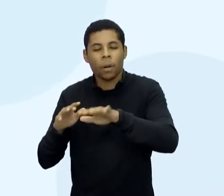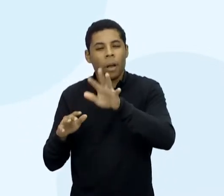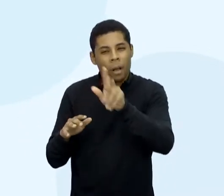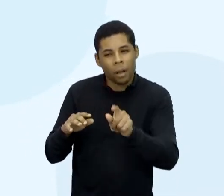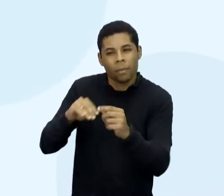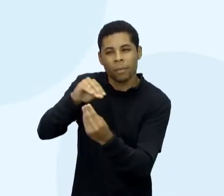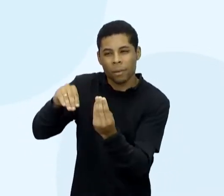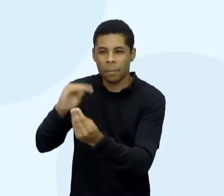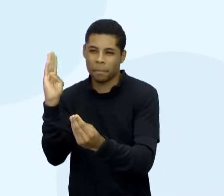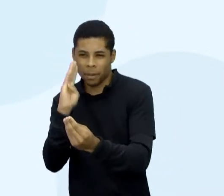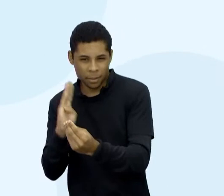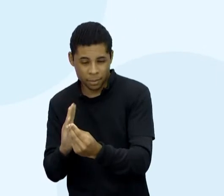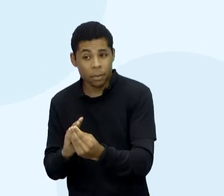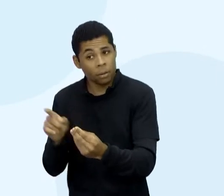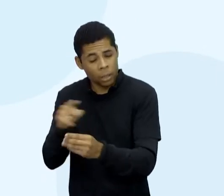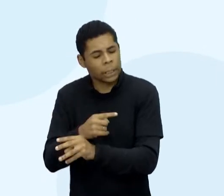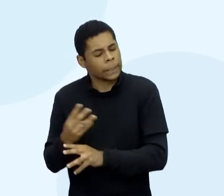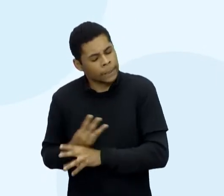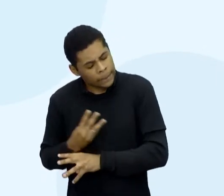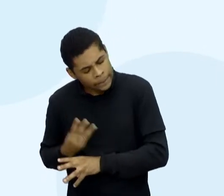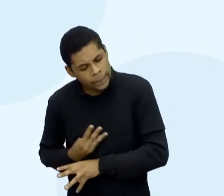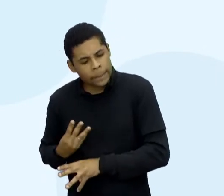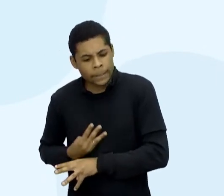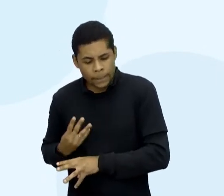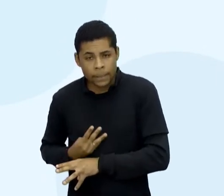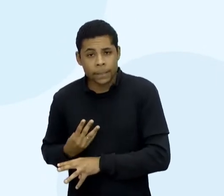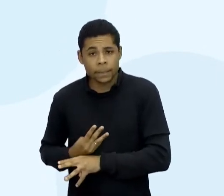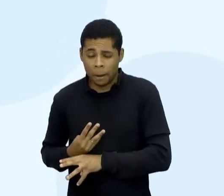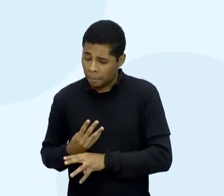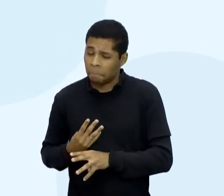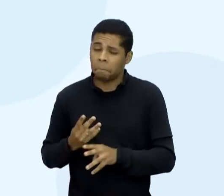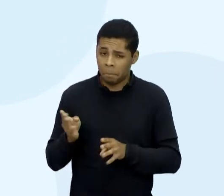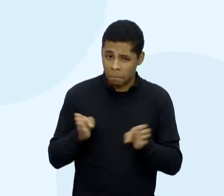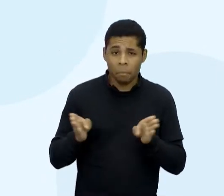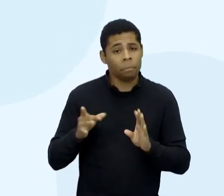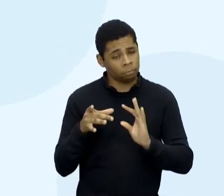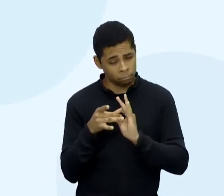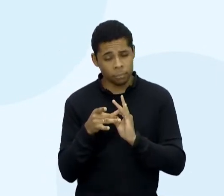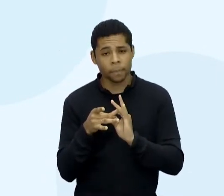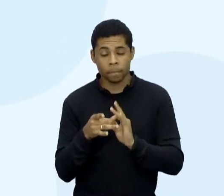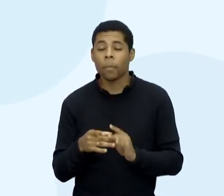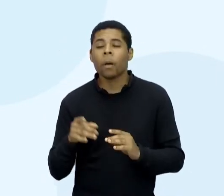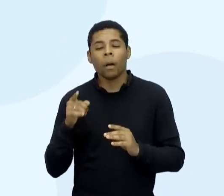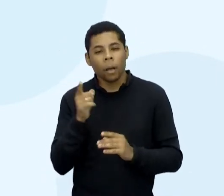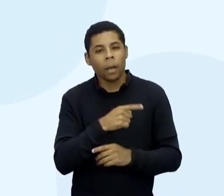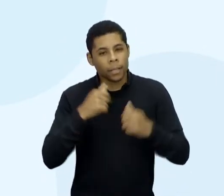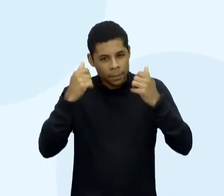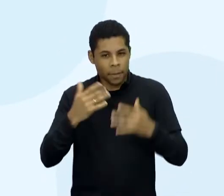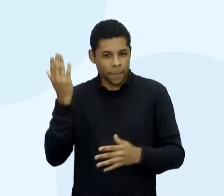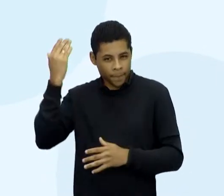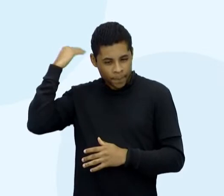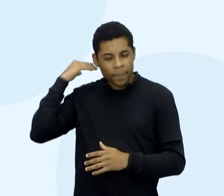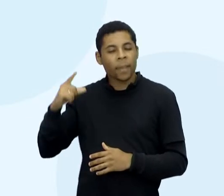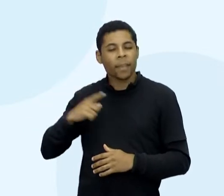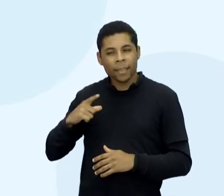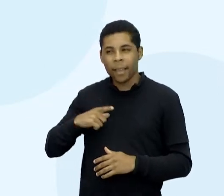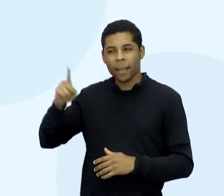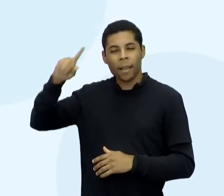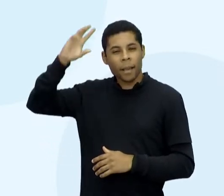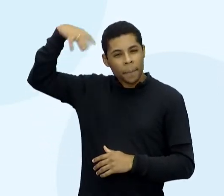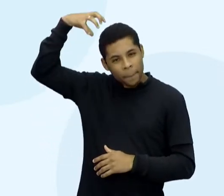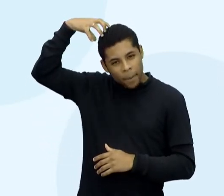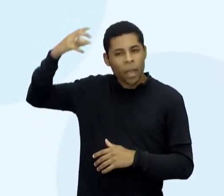porque a gente não pode esquecer que esse país ele foi construído desde a época da colônia, passando pelo império, e a gente